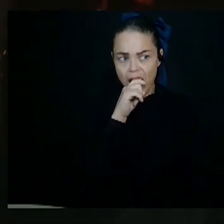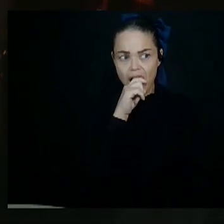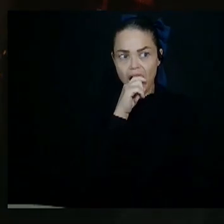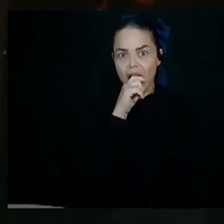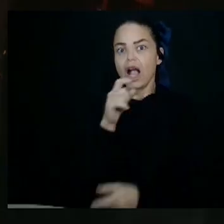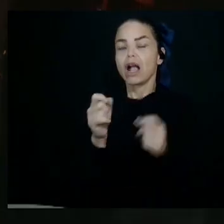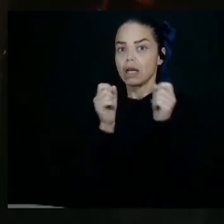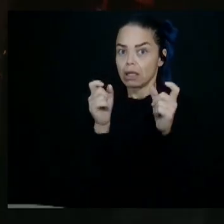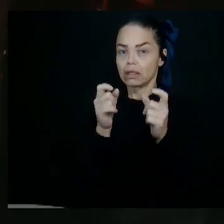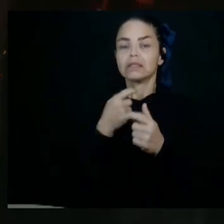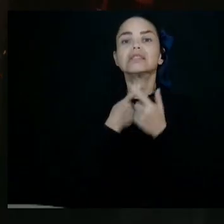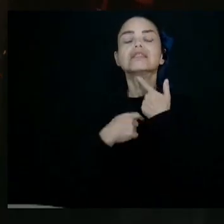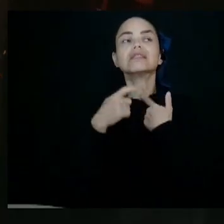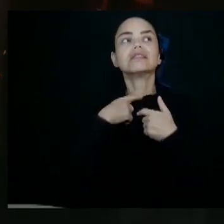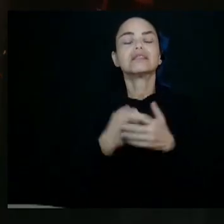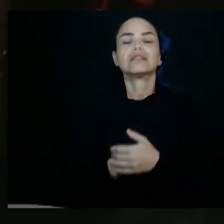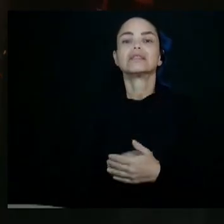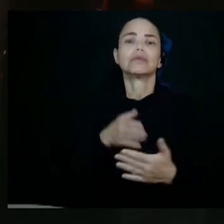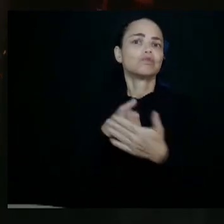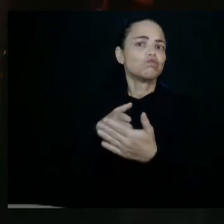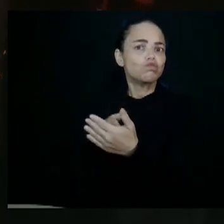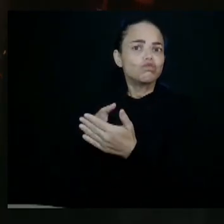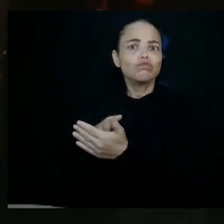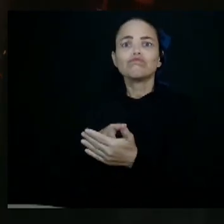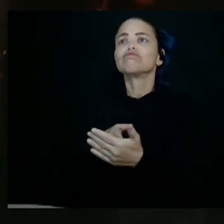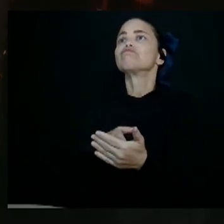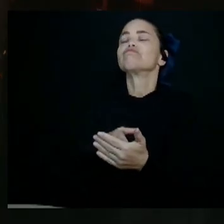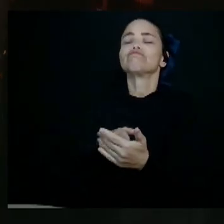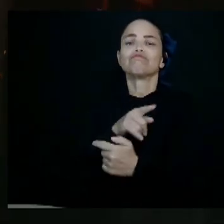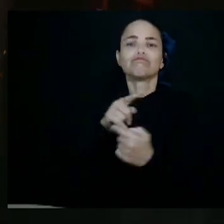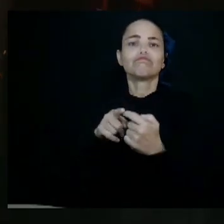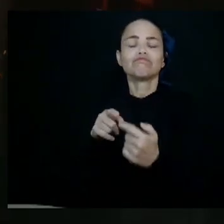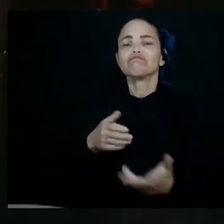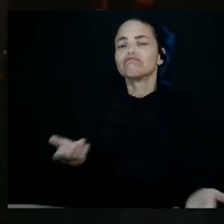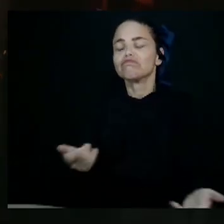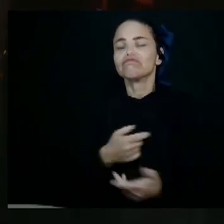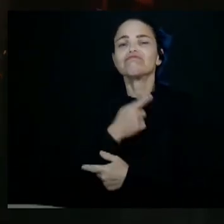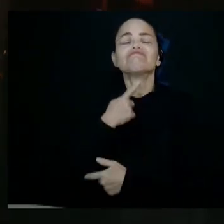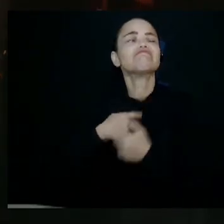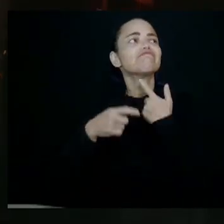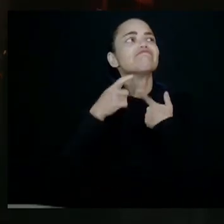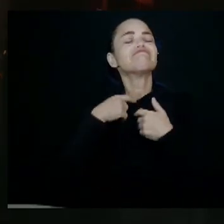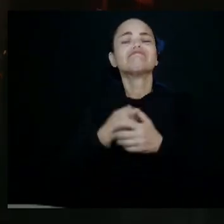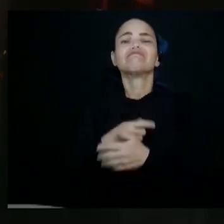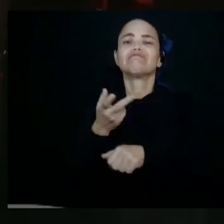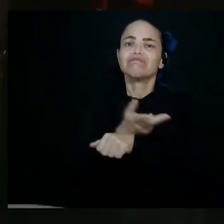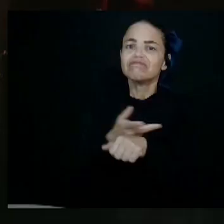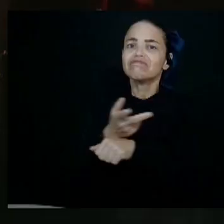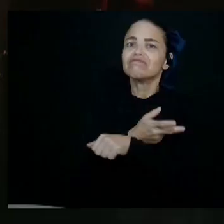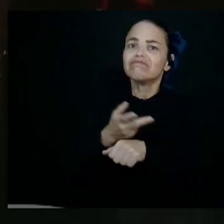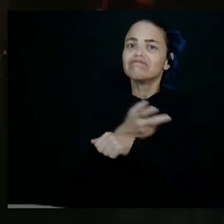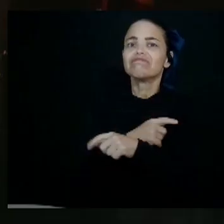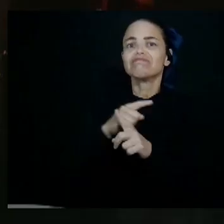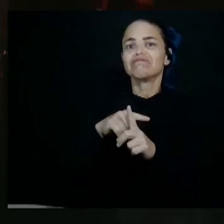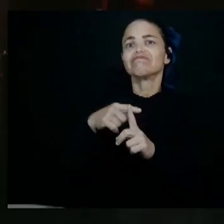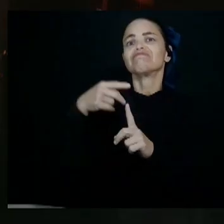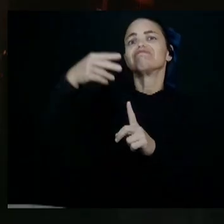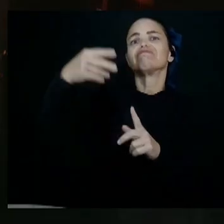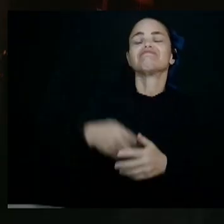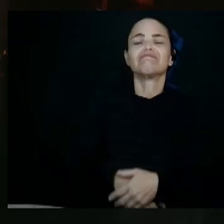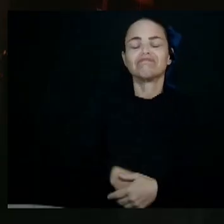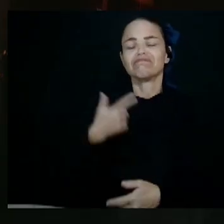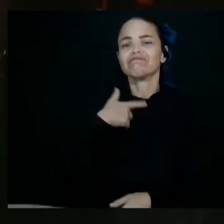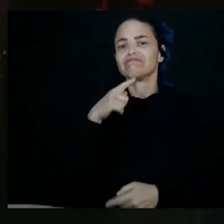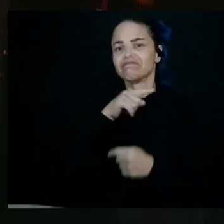Então... E aí os limites, né? Qual é o limite? Por que nós estamos sempre em busca de mais, mesmo depois de a gente alcançar